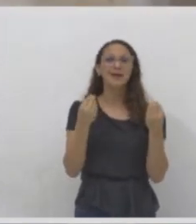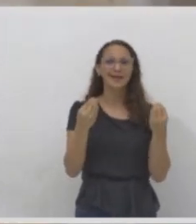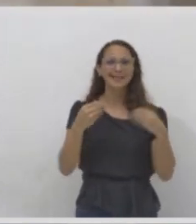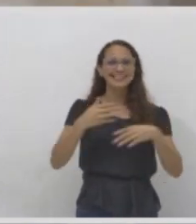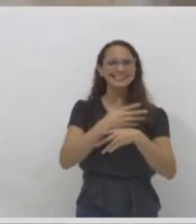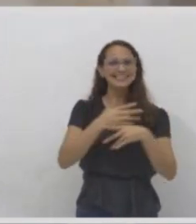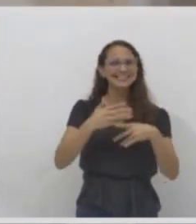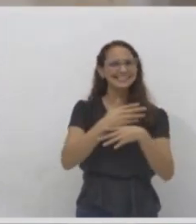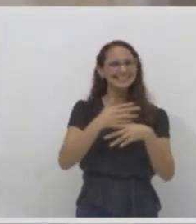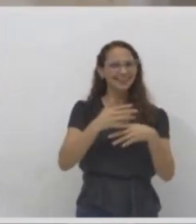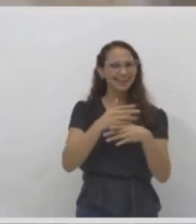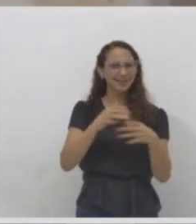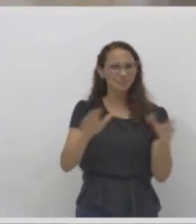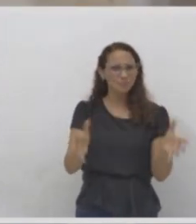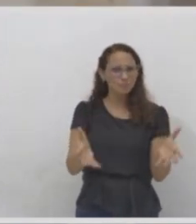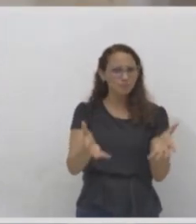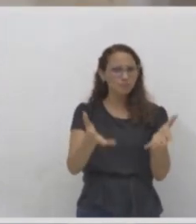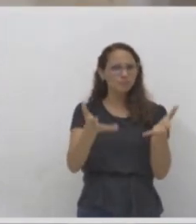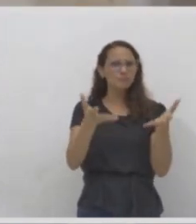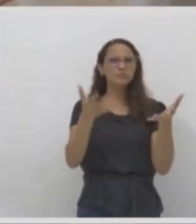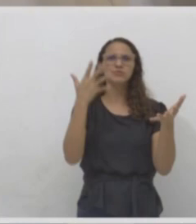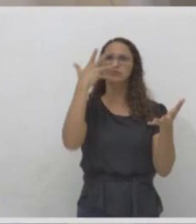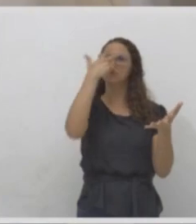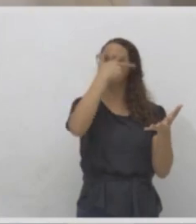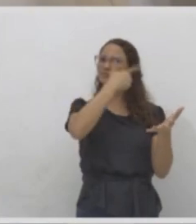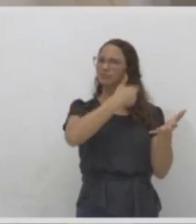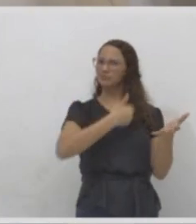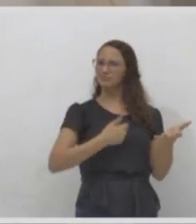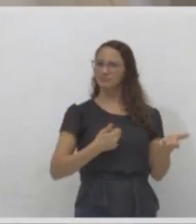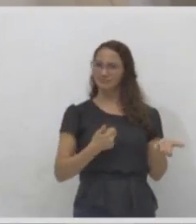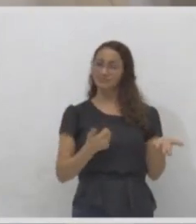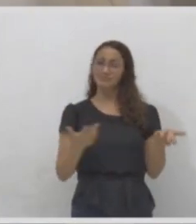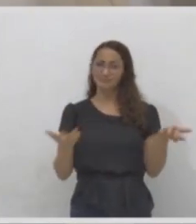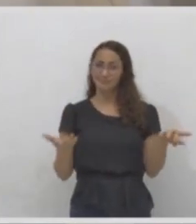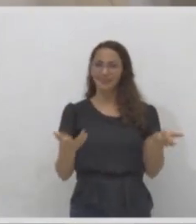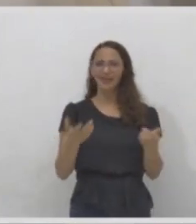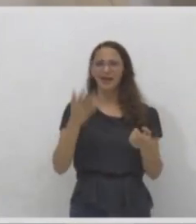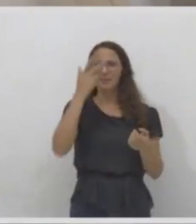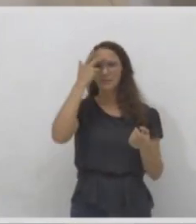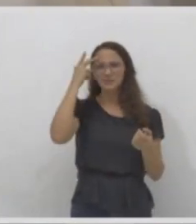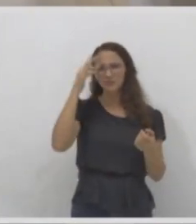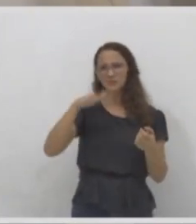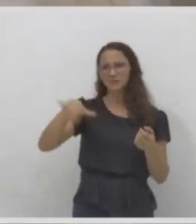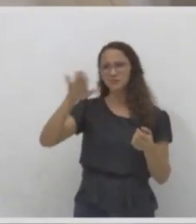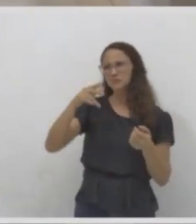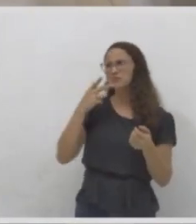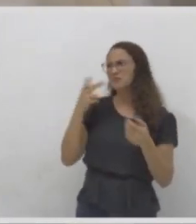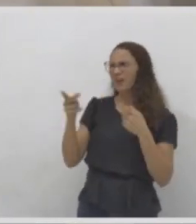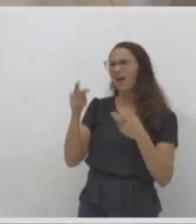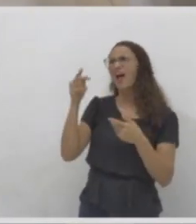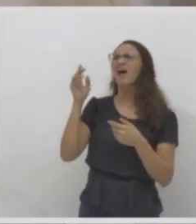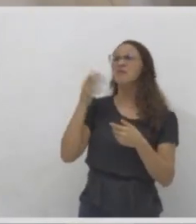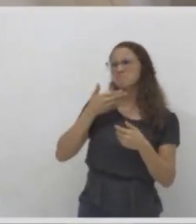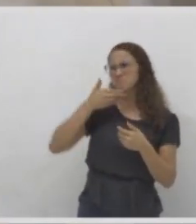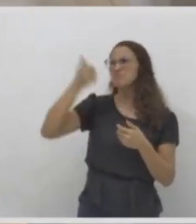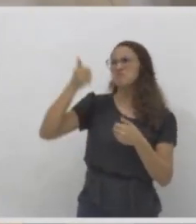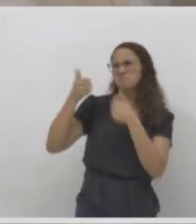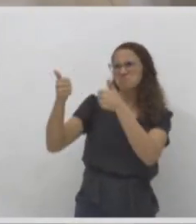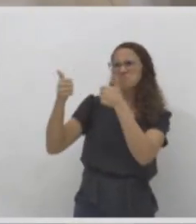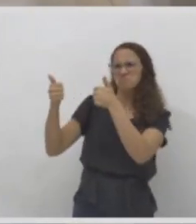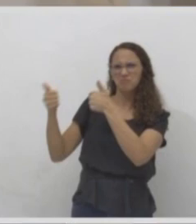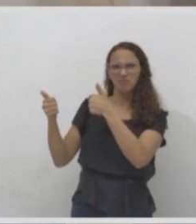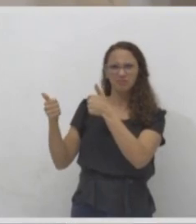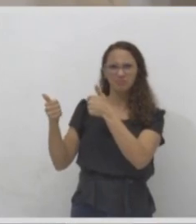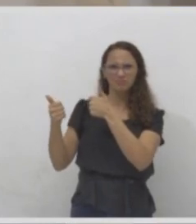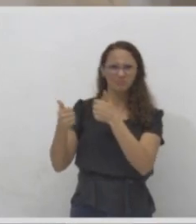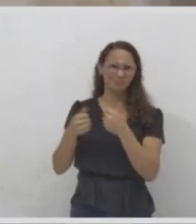na história como um dos melhores intendentes, um dos melhores prefeitos de Belém. Não concordo não, tá? Porque se fosse bom, ele